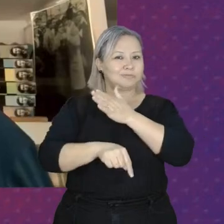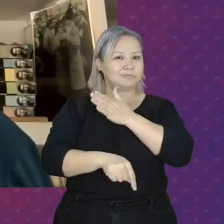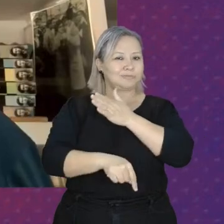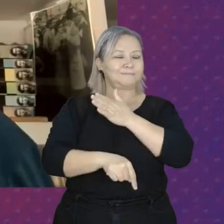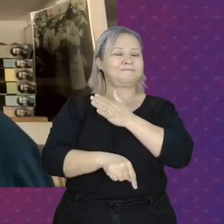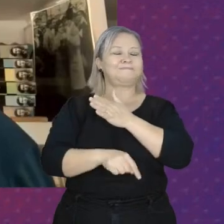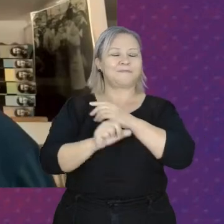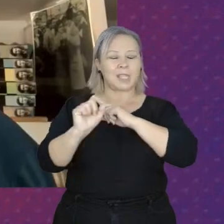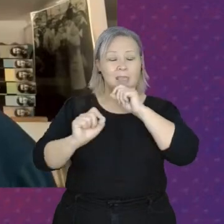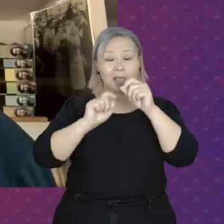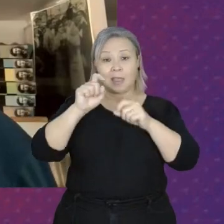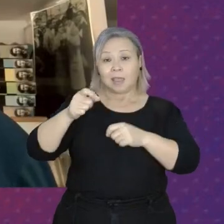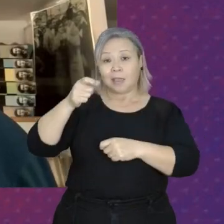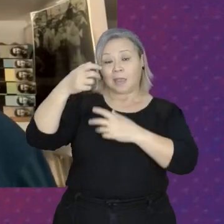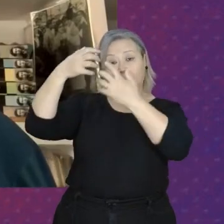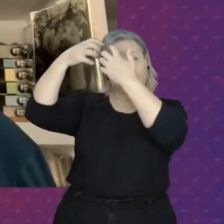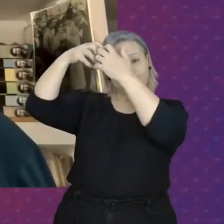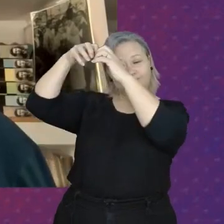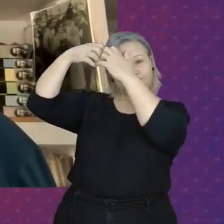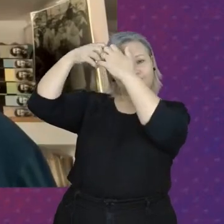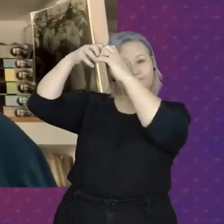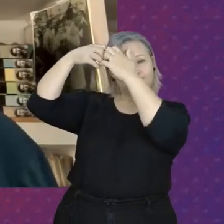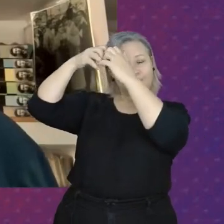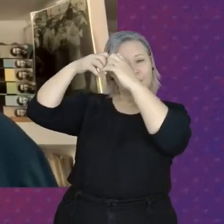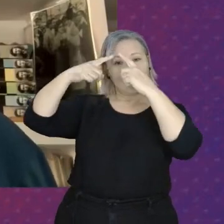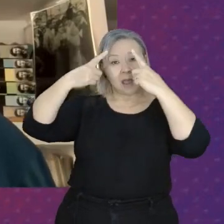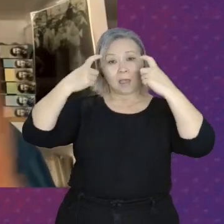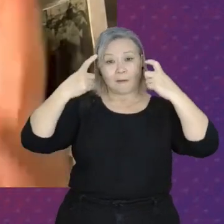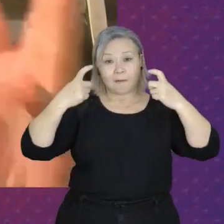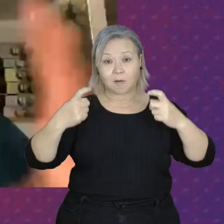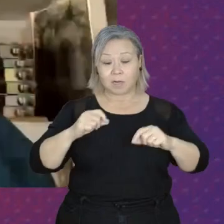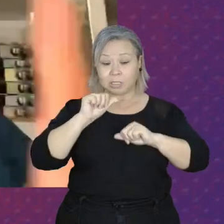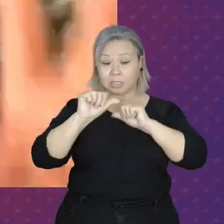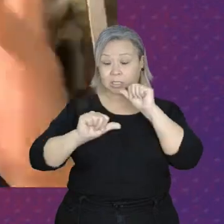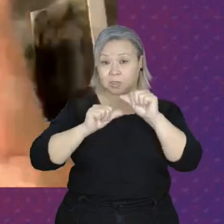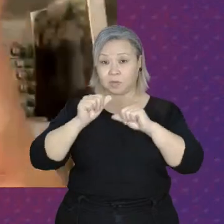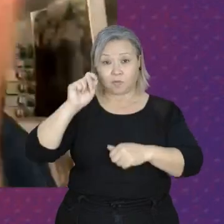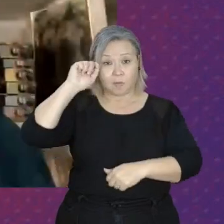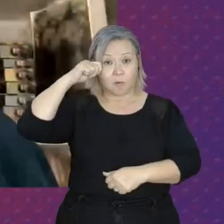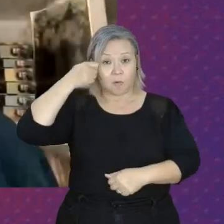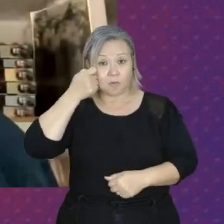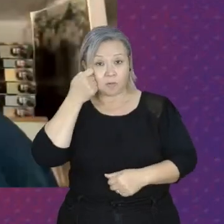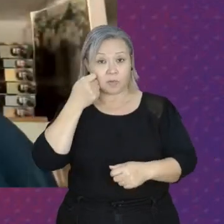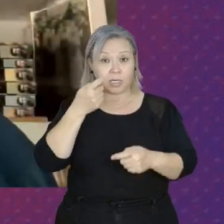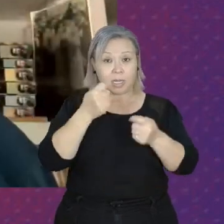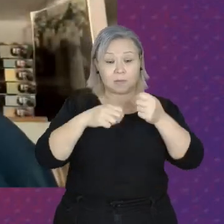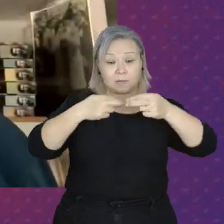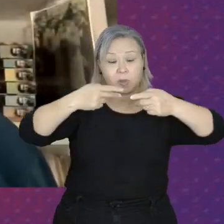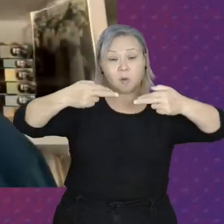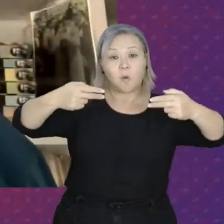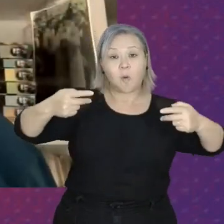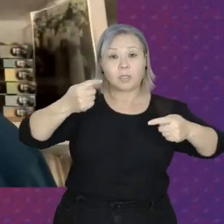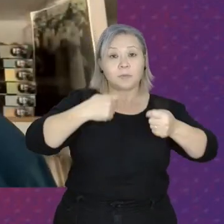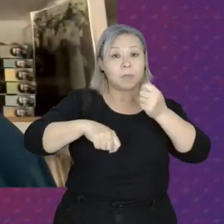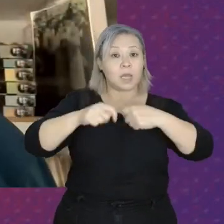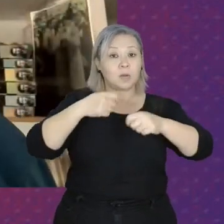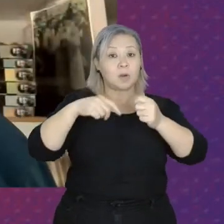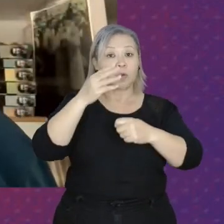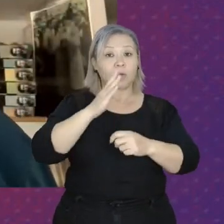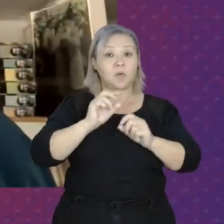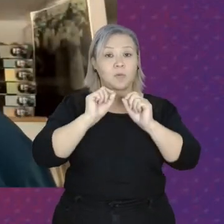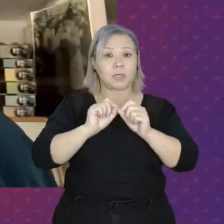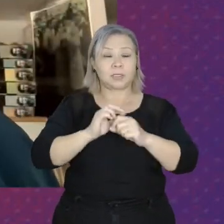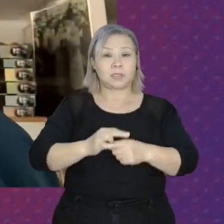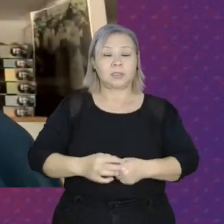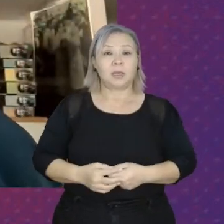que é a mentalidade, a violência que transformou os negros em mercadoria no Brasil durante mais de